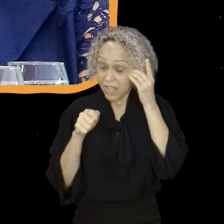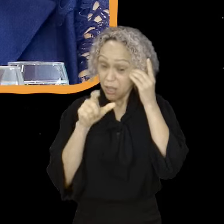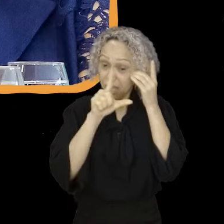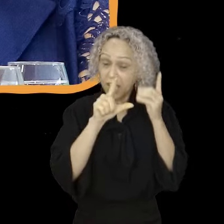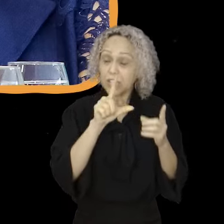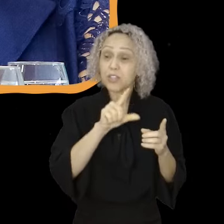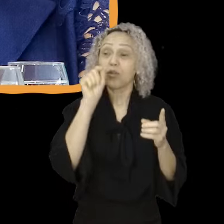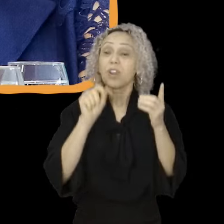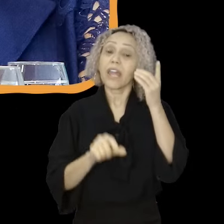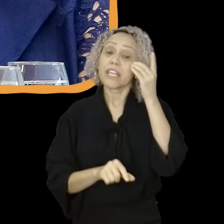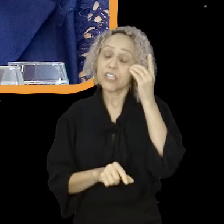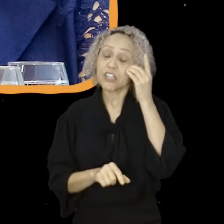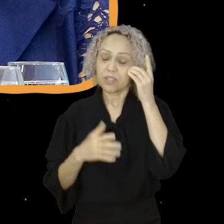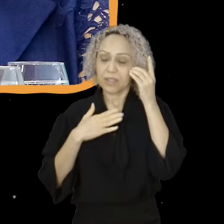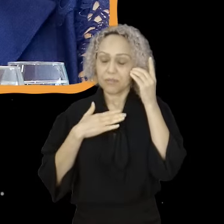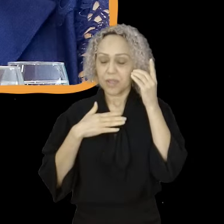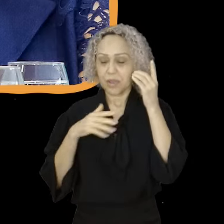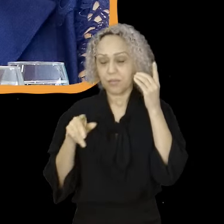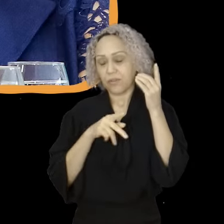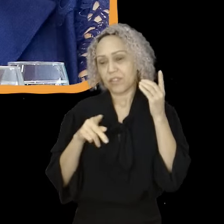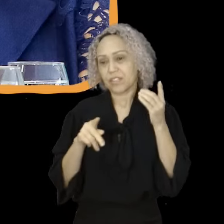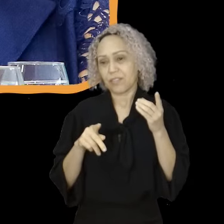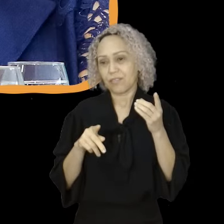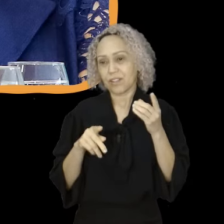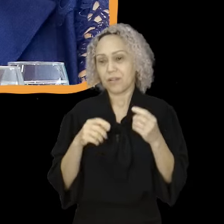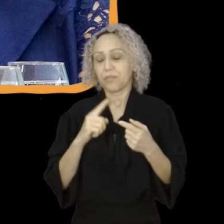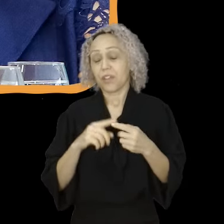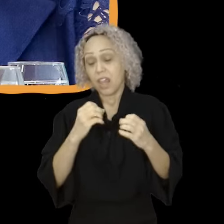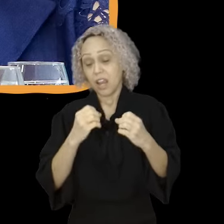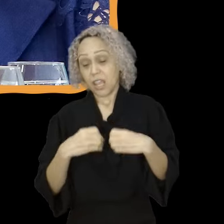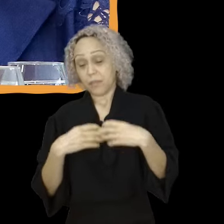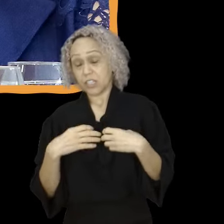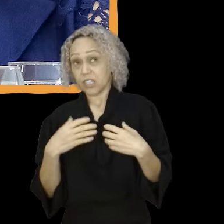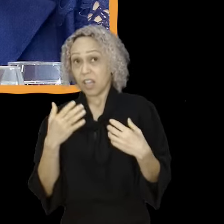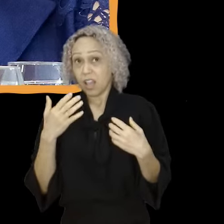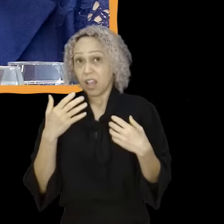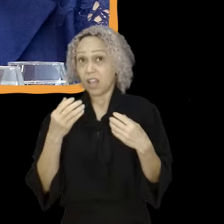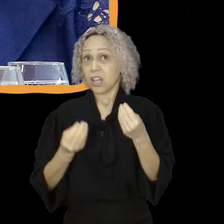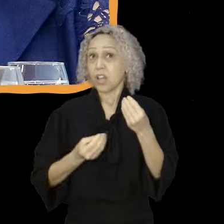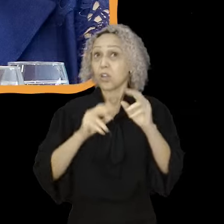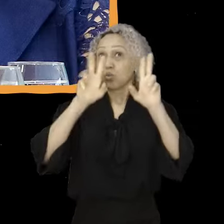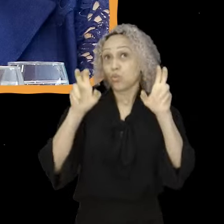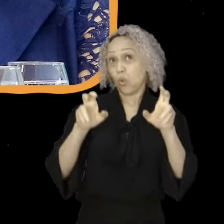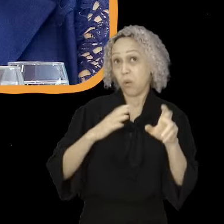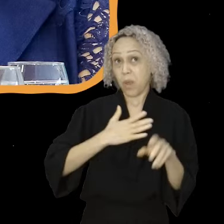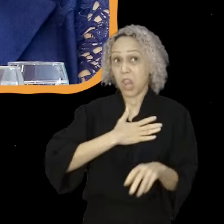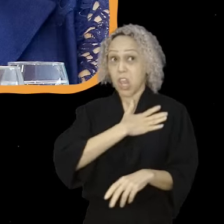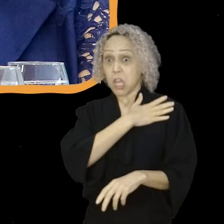da ditadura, e ensinaria economia, porque acho que as crianças têm que entender